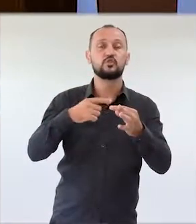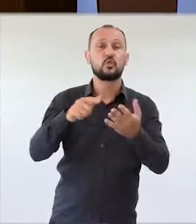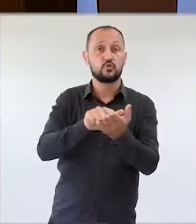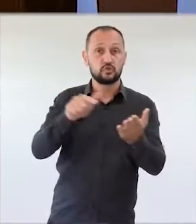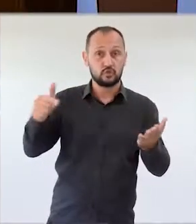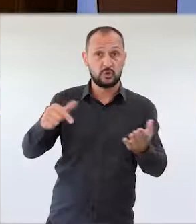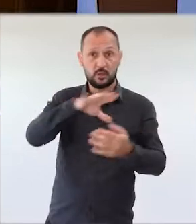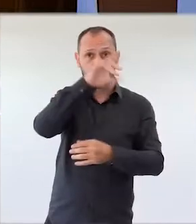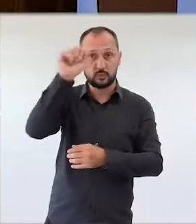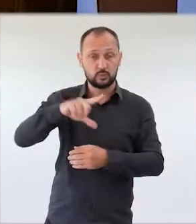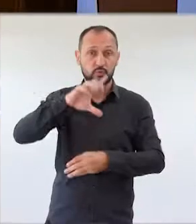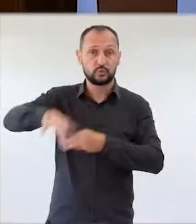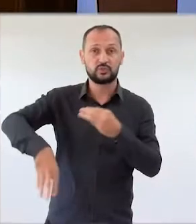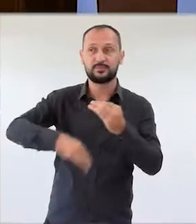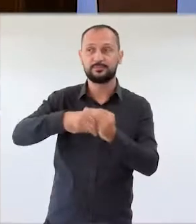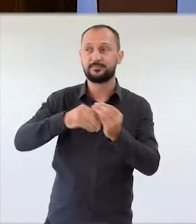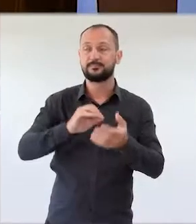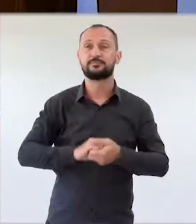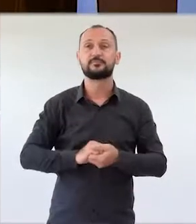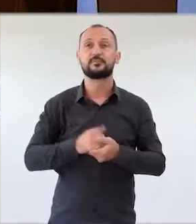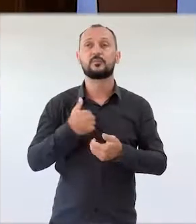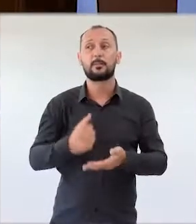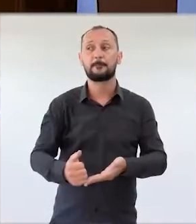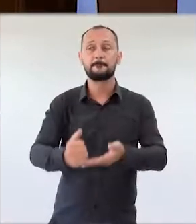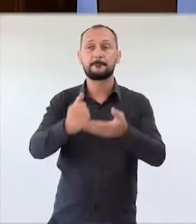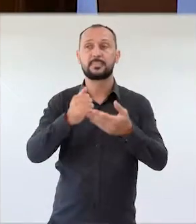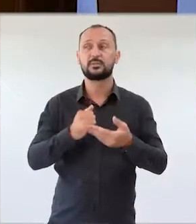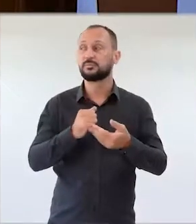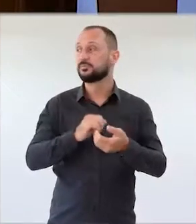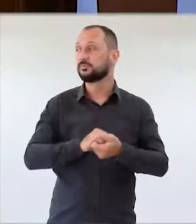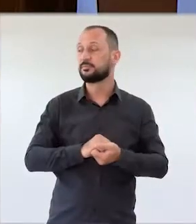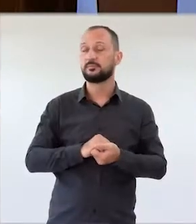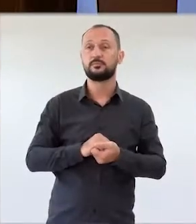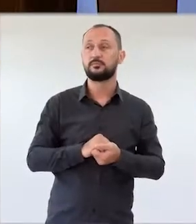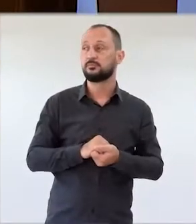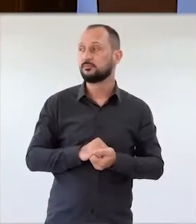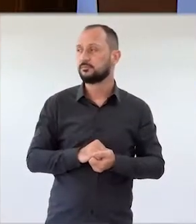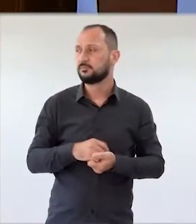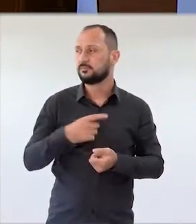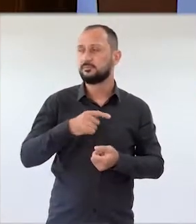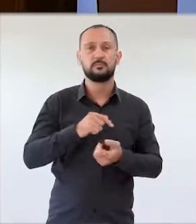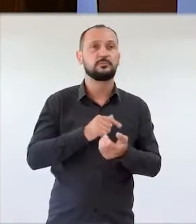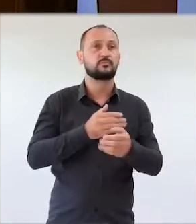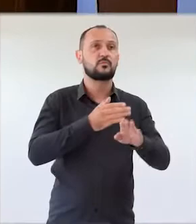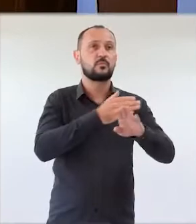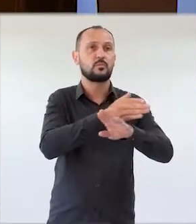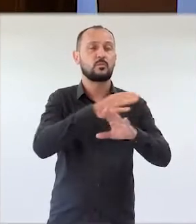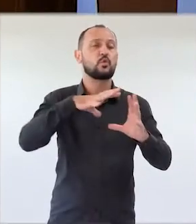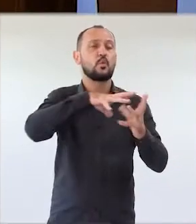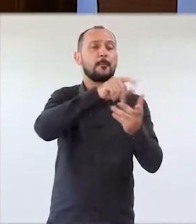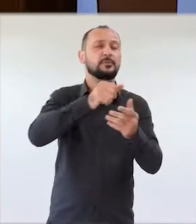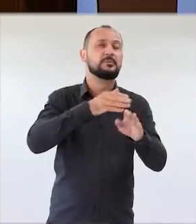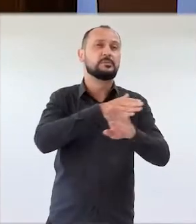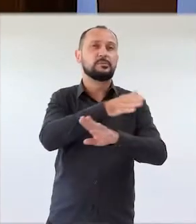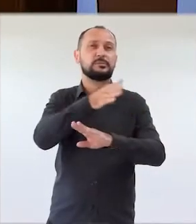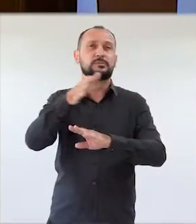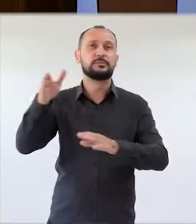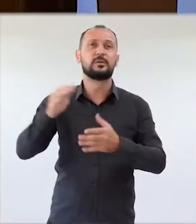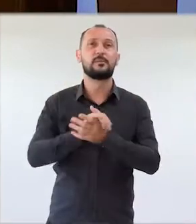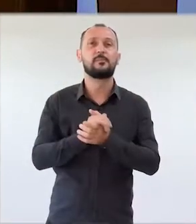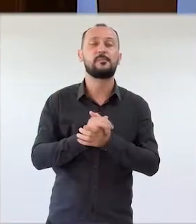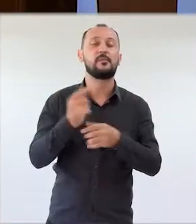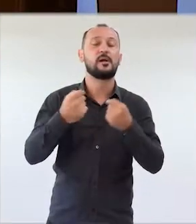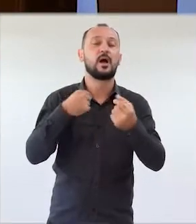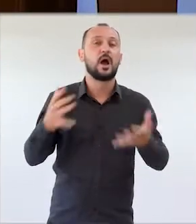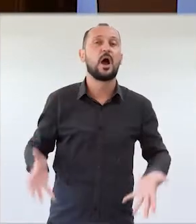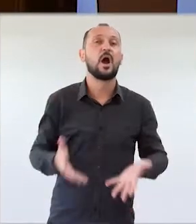de um grande jornal de Mato Grosso do Sul. Isso me possibilitou andar por várias partes do mundo e